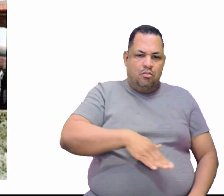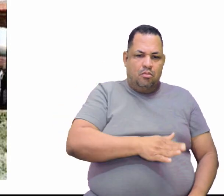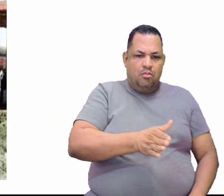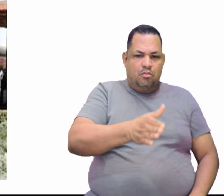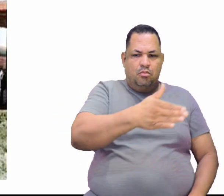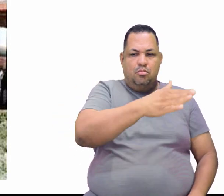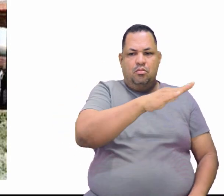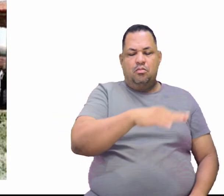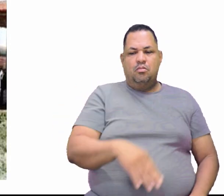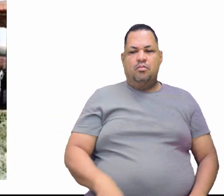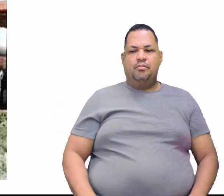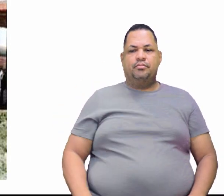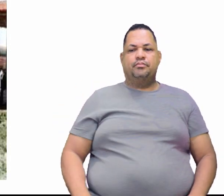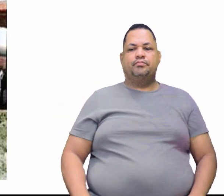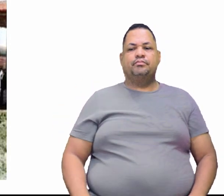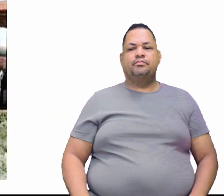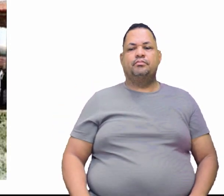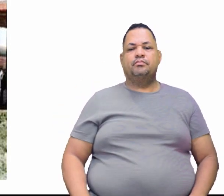naquele trecho do rio.